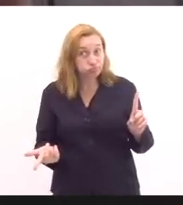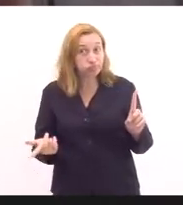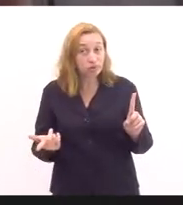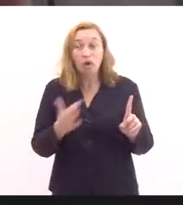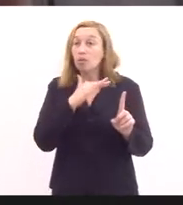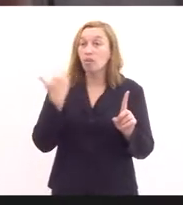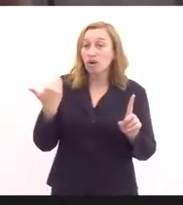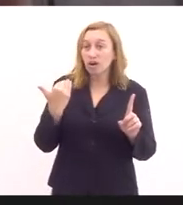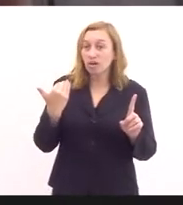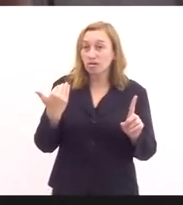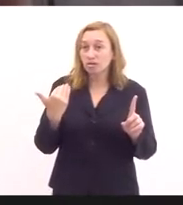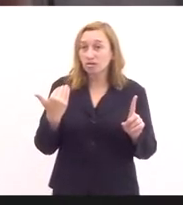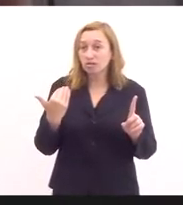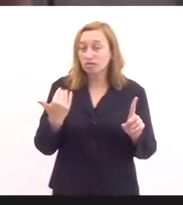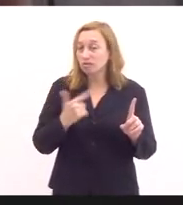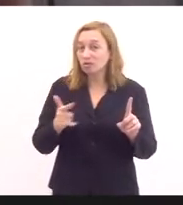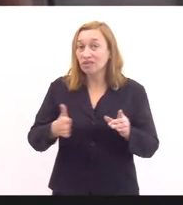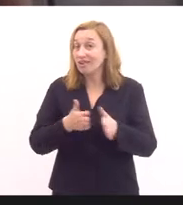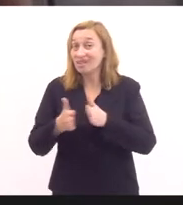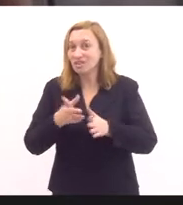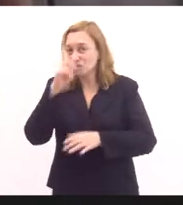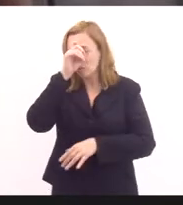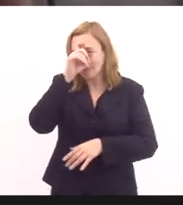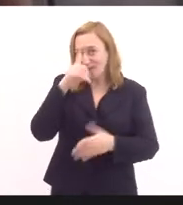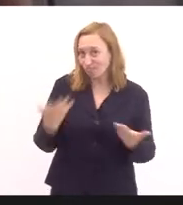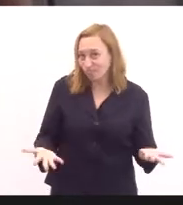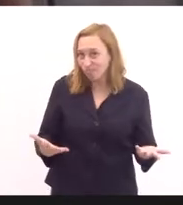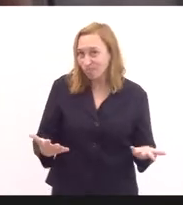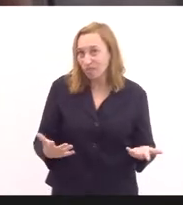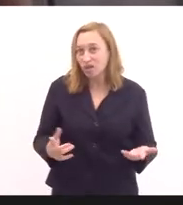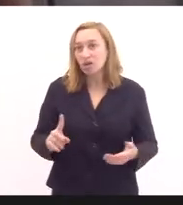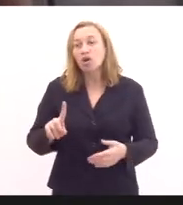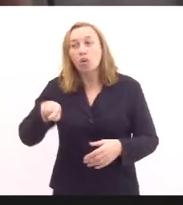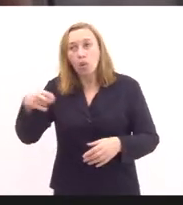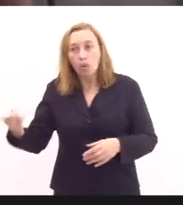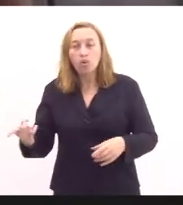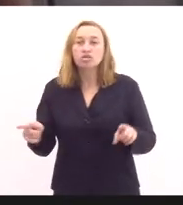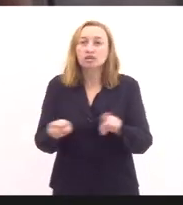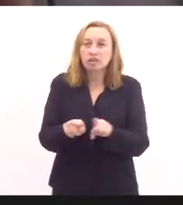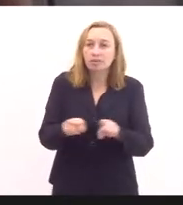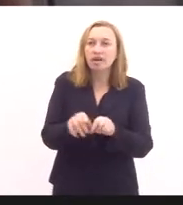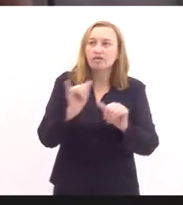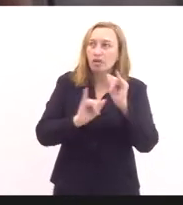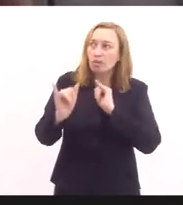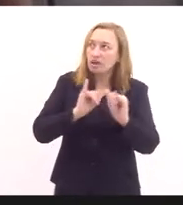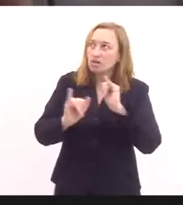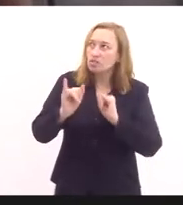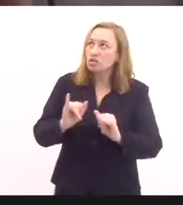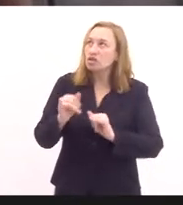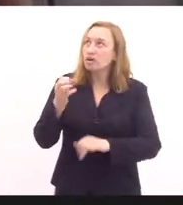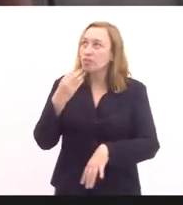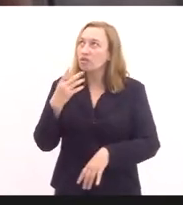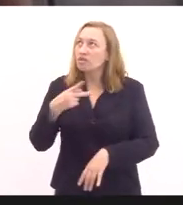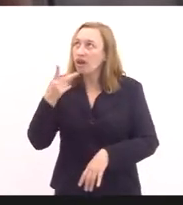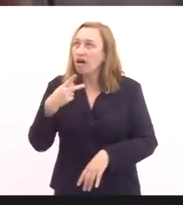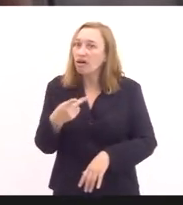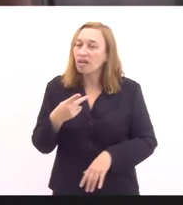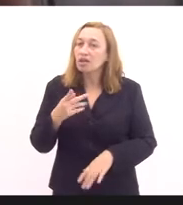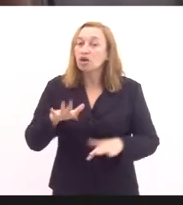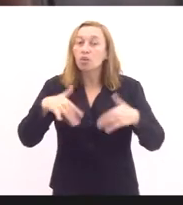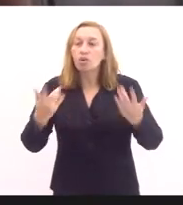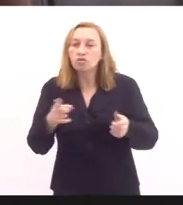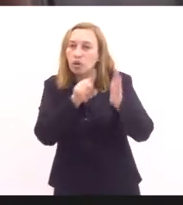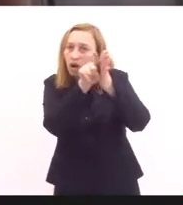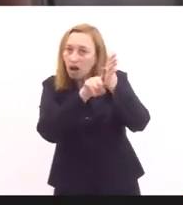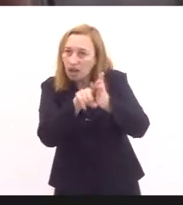questões morreram sem ter pelo menos uma acesso né tanto que o mais A outra está a água para vocês que eu acho que vai dar para me dizer é que